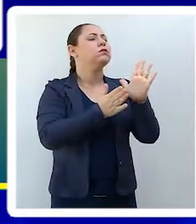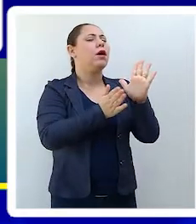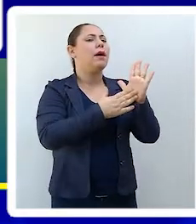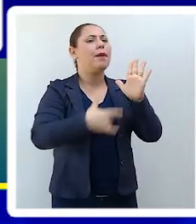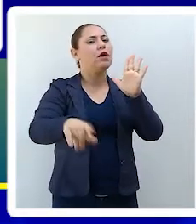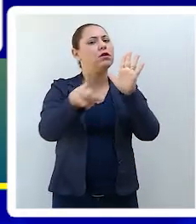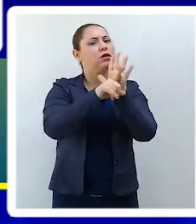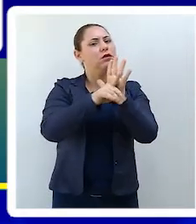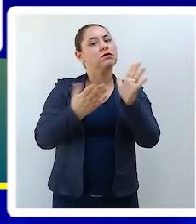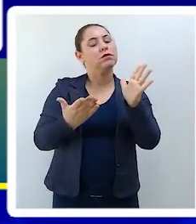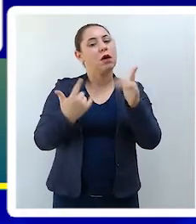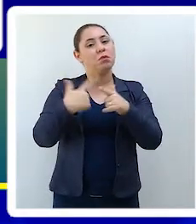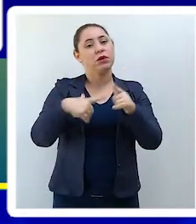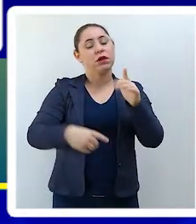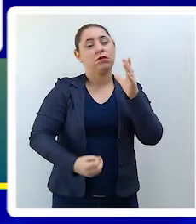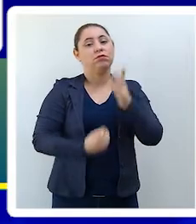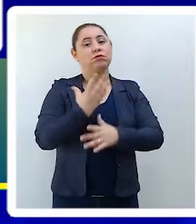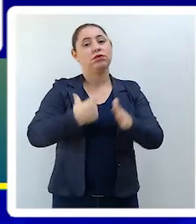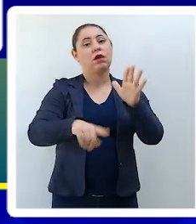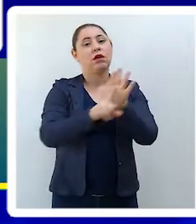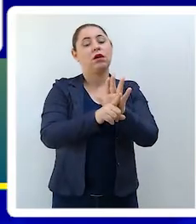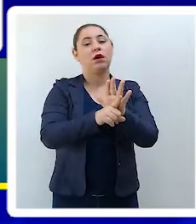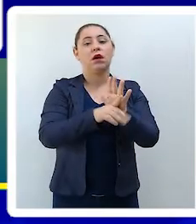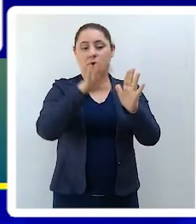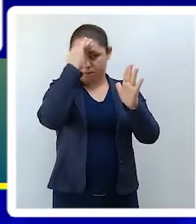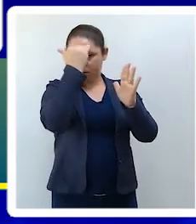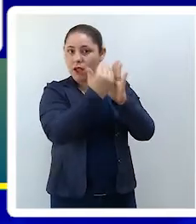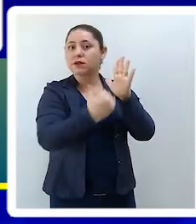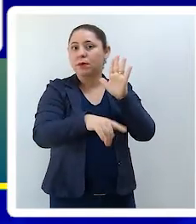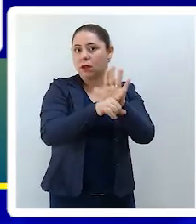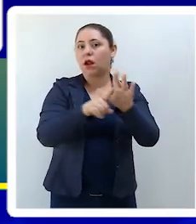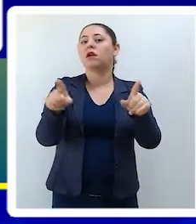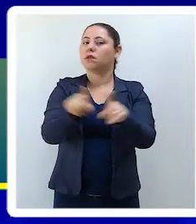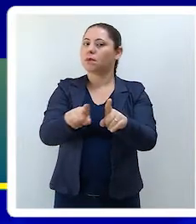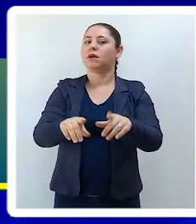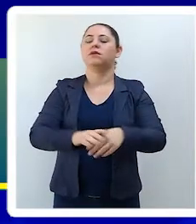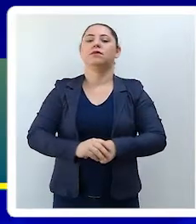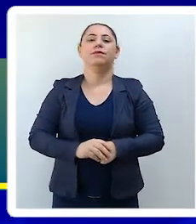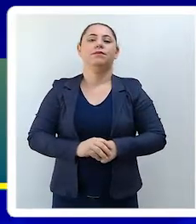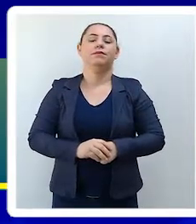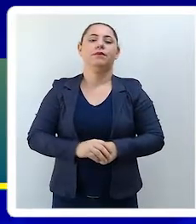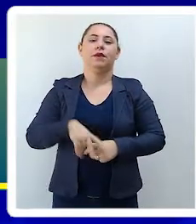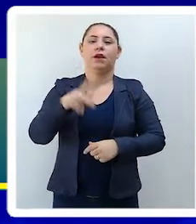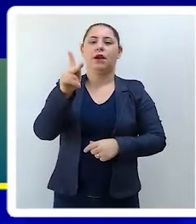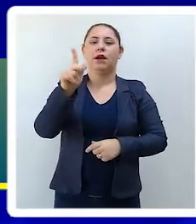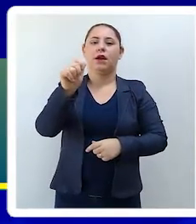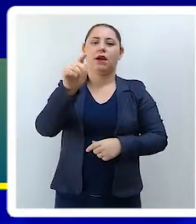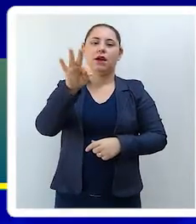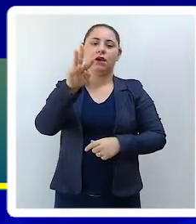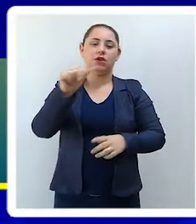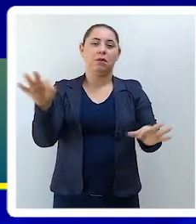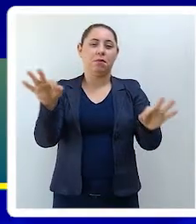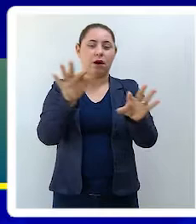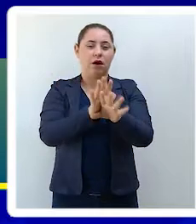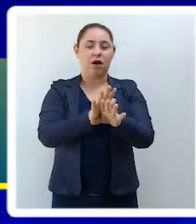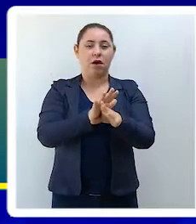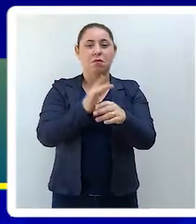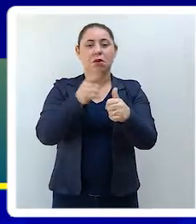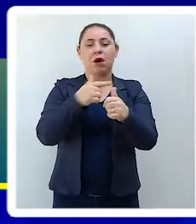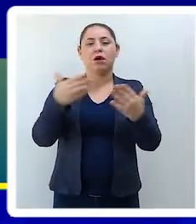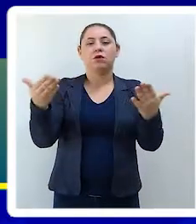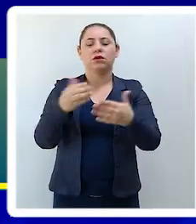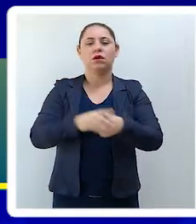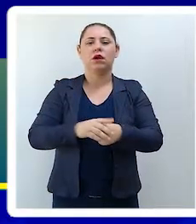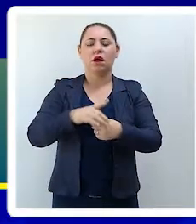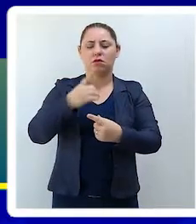a finalidade da lei, para que a lei existe e para que respeitem essa lei. E, Kátia, para a gente terminar esse primeiro bloco,